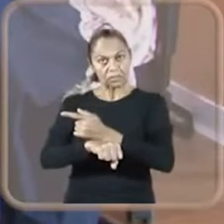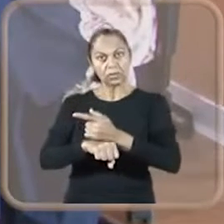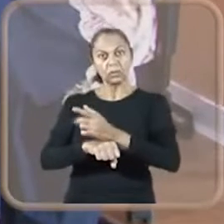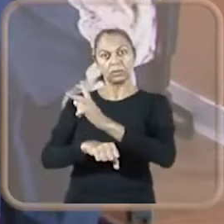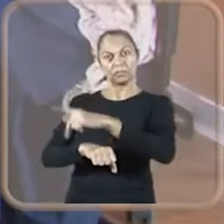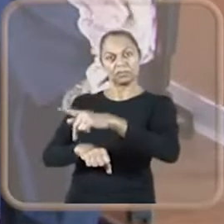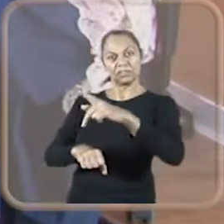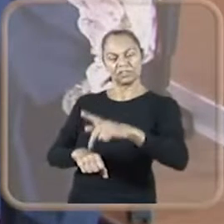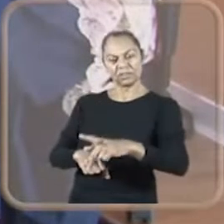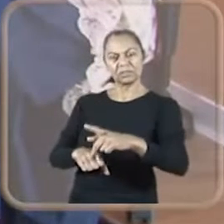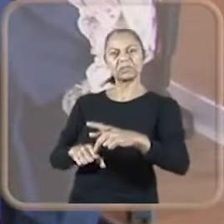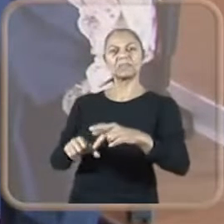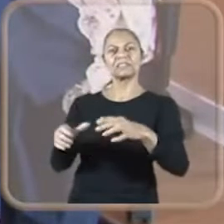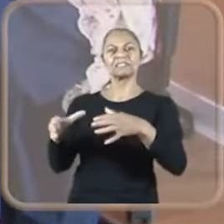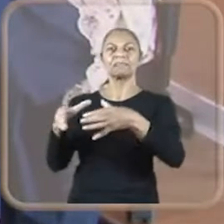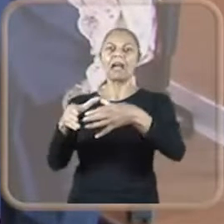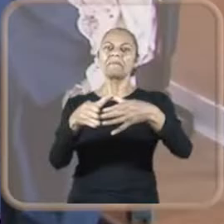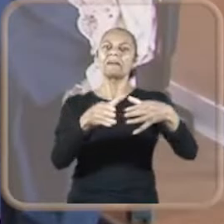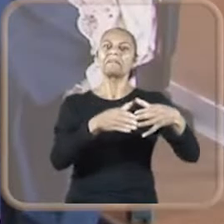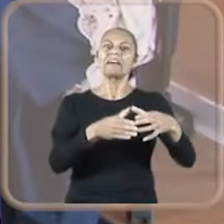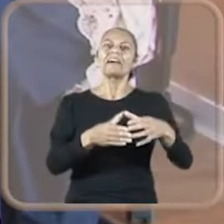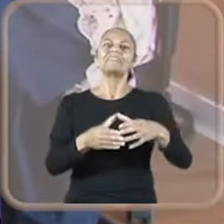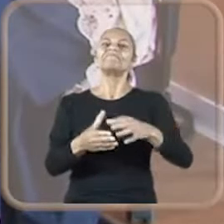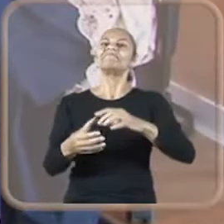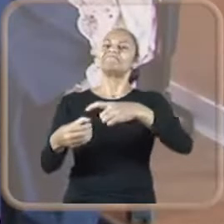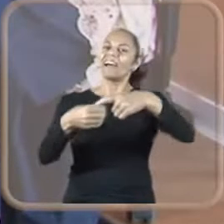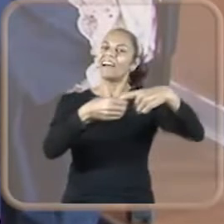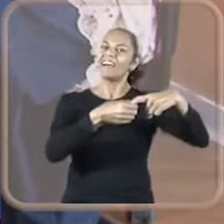nossos professores na JR, nas 14